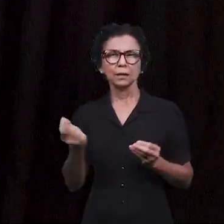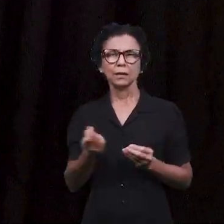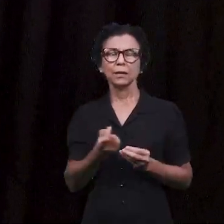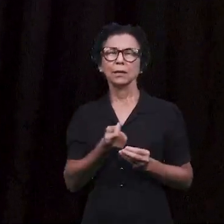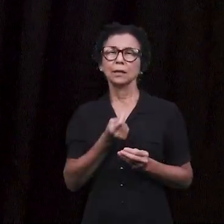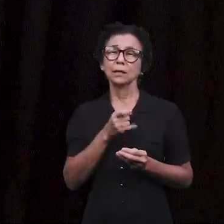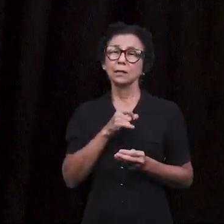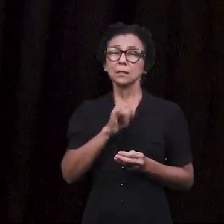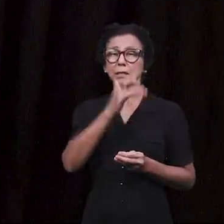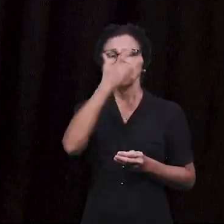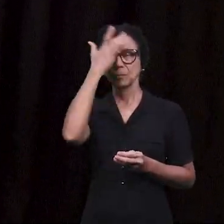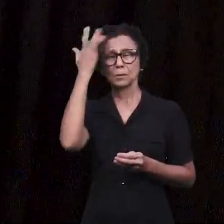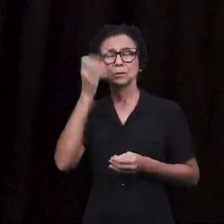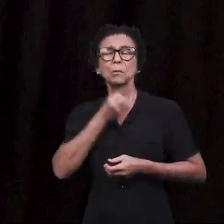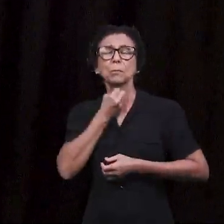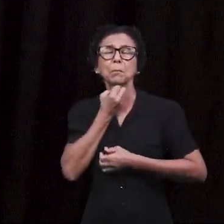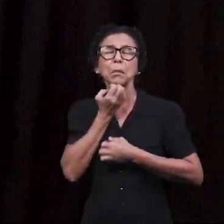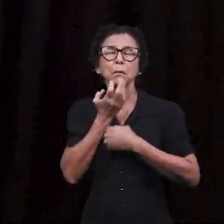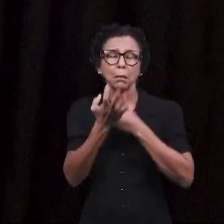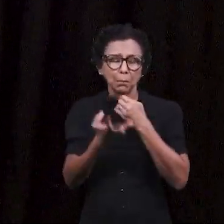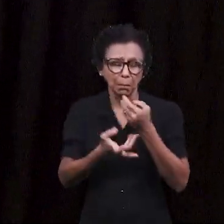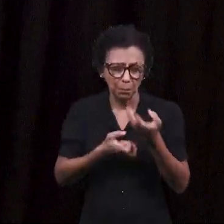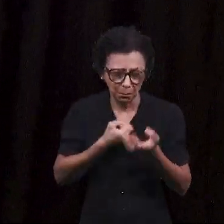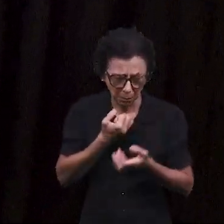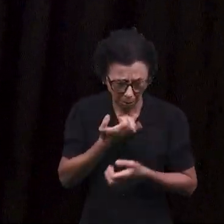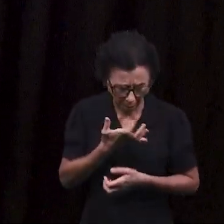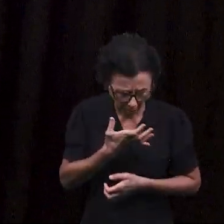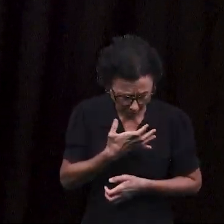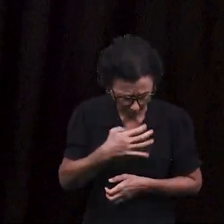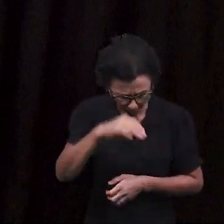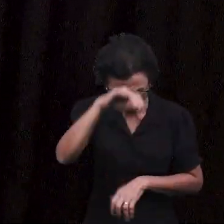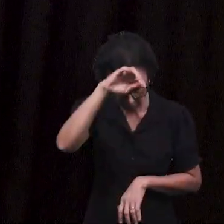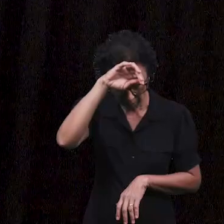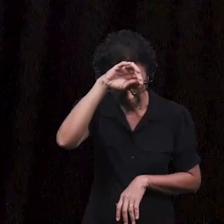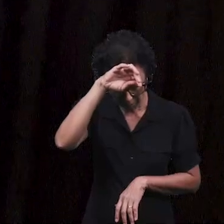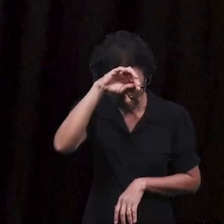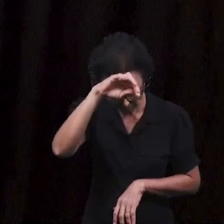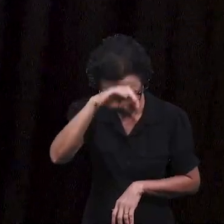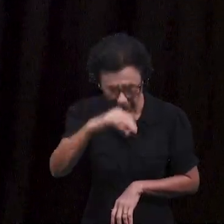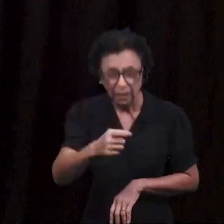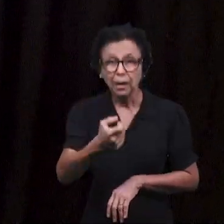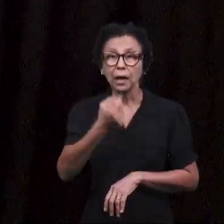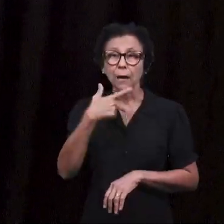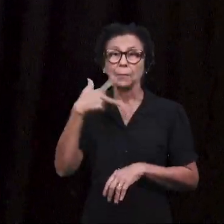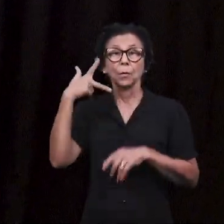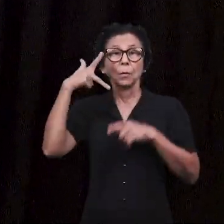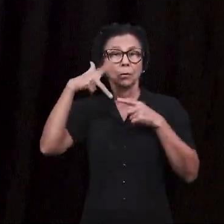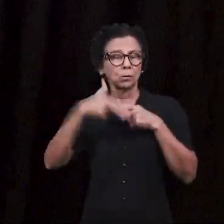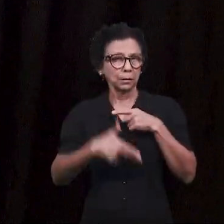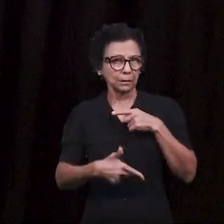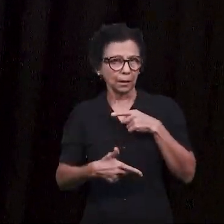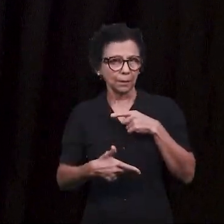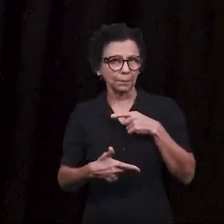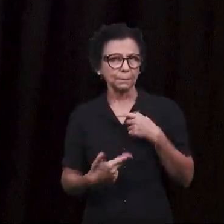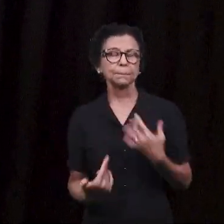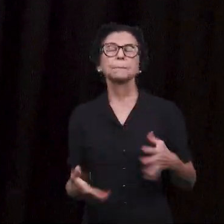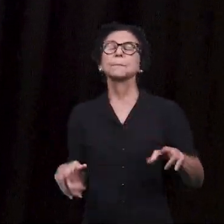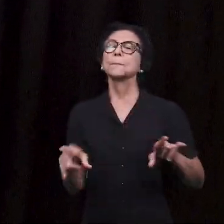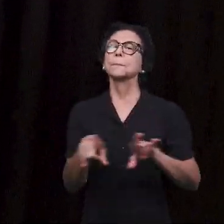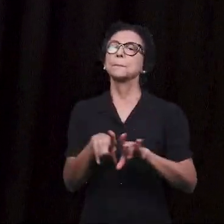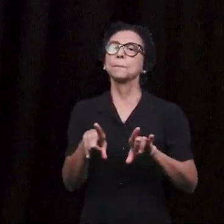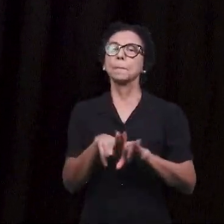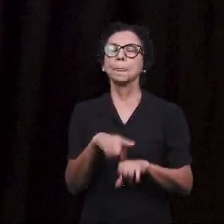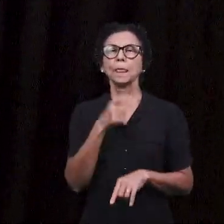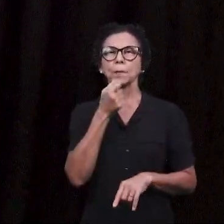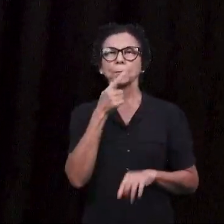paciente. Se o paciente estiver vomitando, então a medicação para cortar esse efeito. Existe também